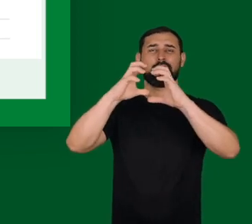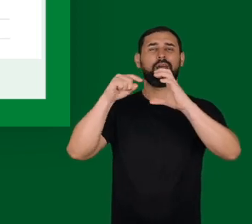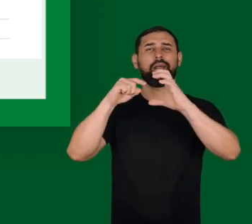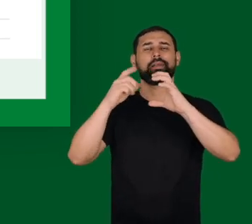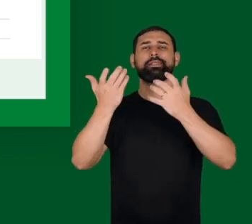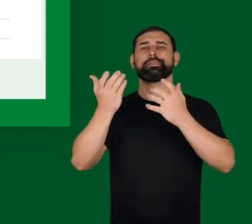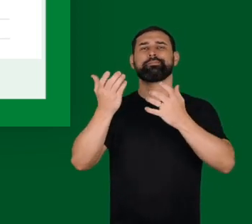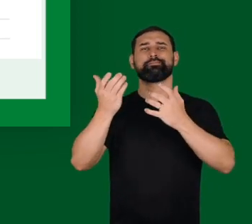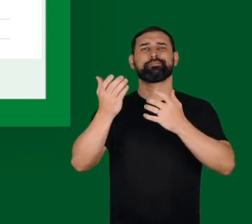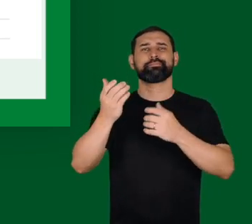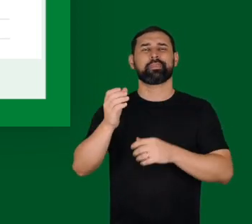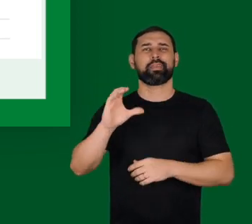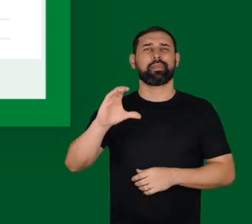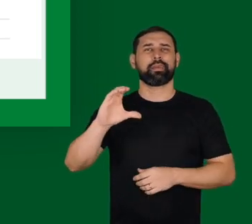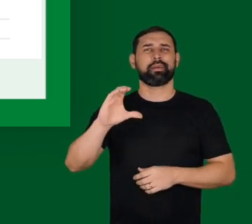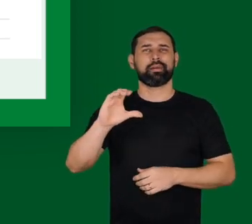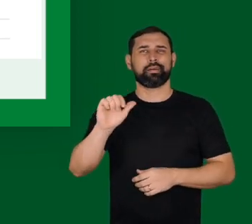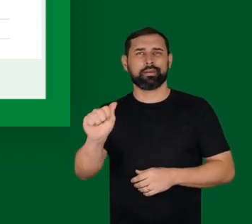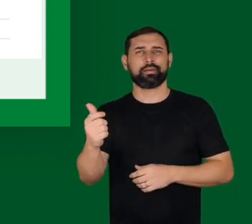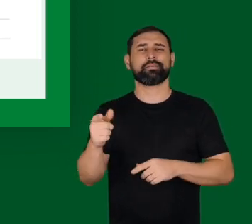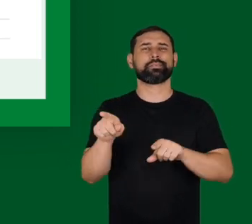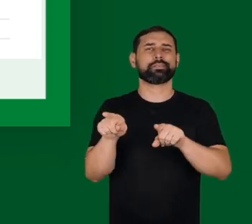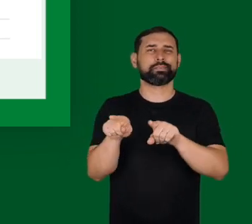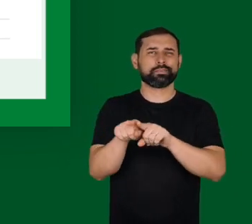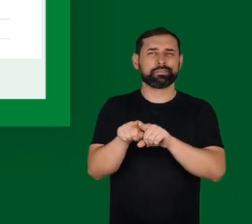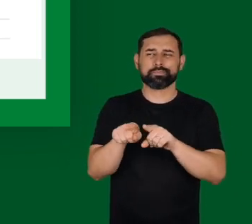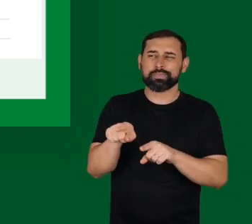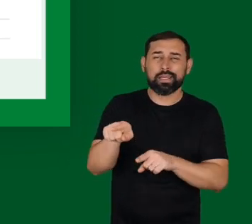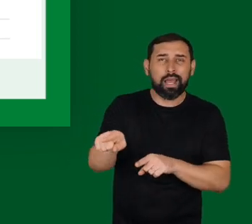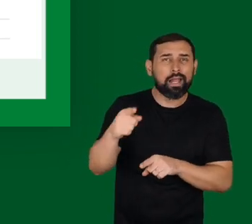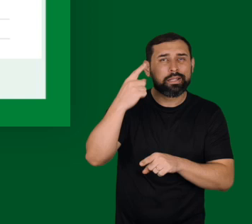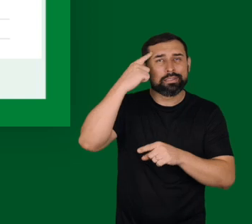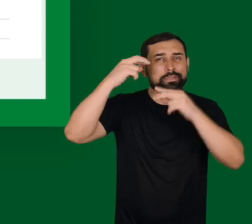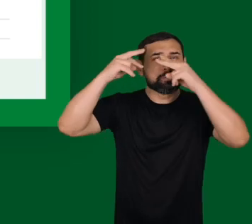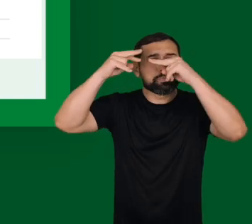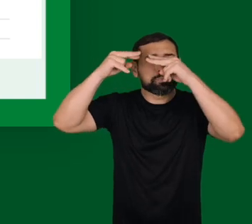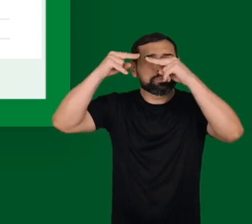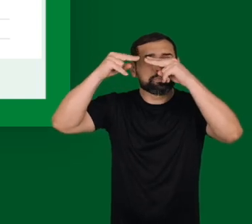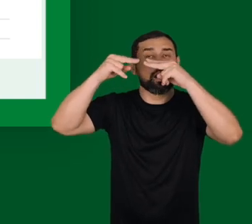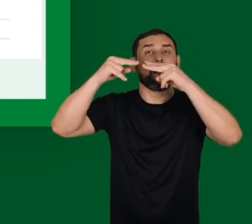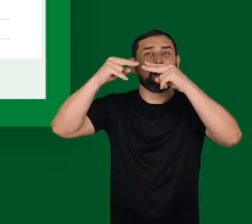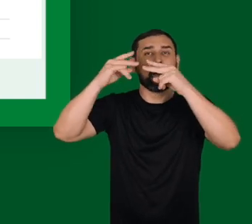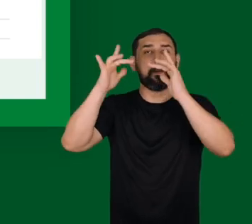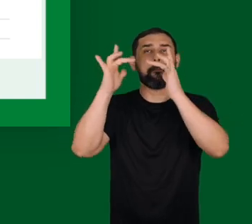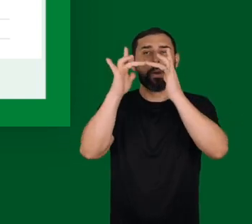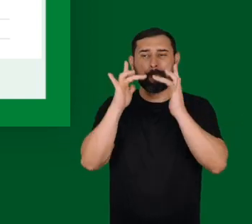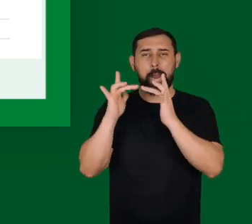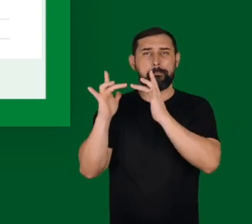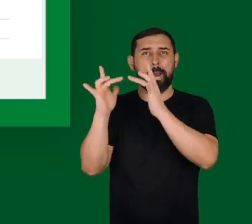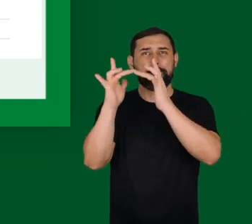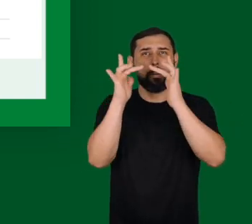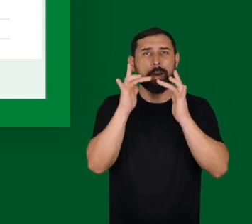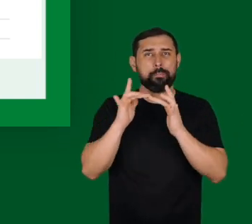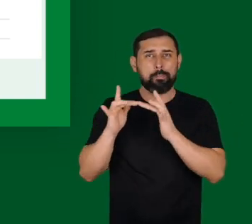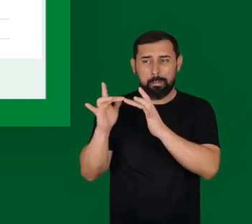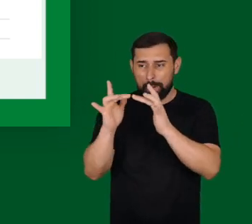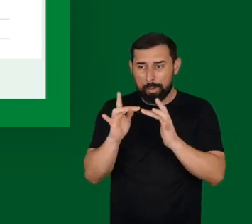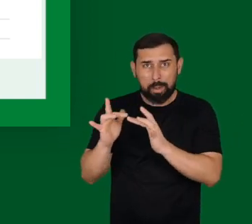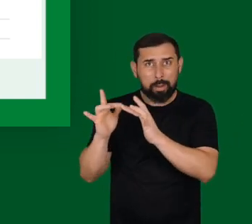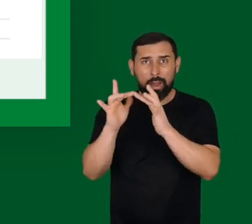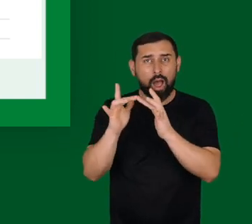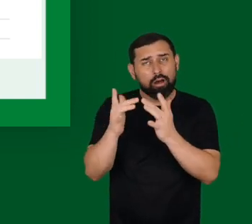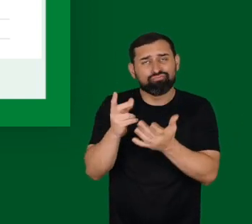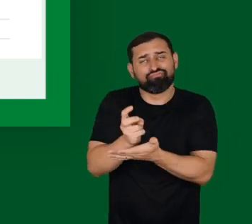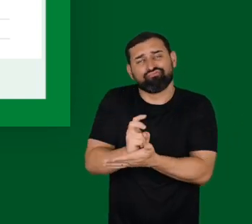malformações cerebrais graves, né, que fazem estado de mal convulsivo, que entram em ausência, eles fazem uma crise atrás da outra e às vezes você